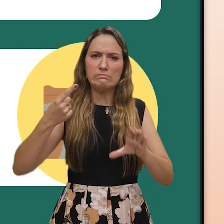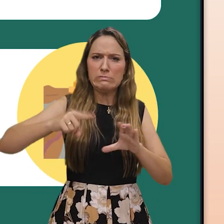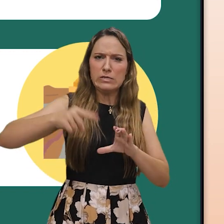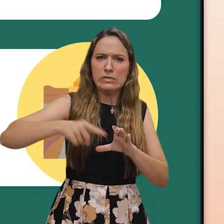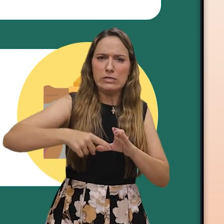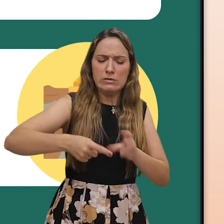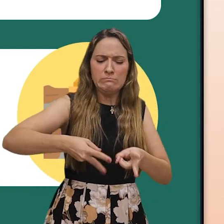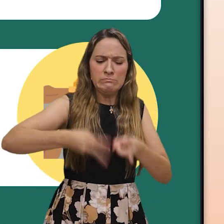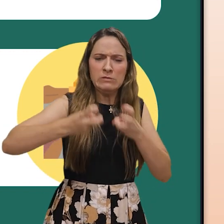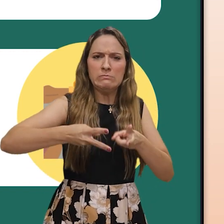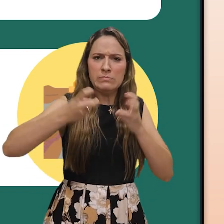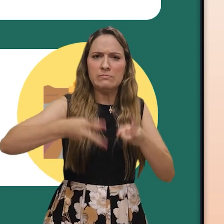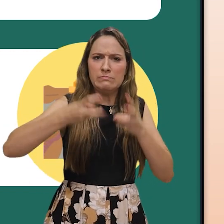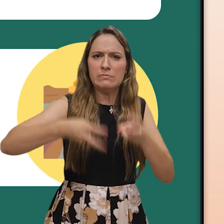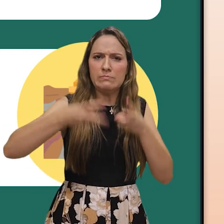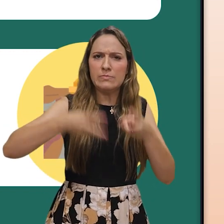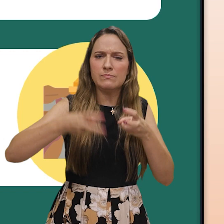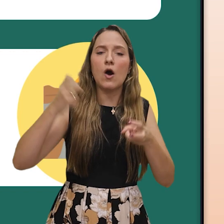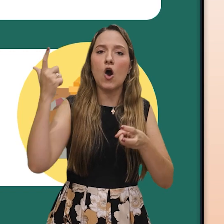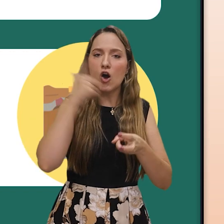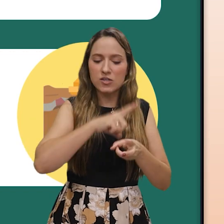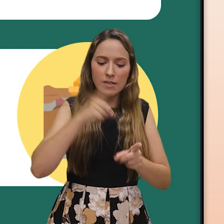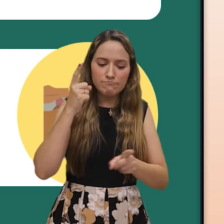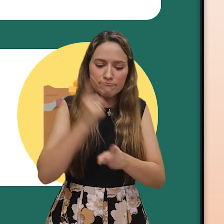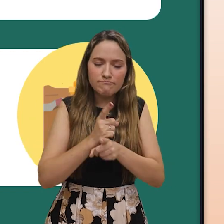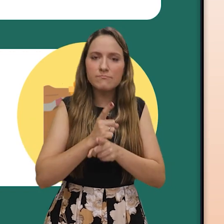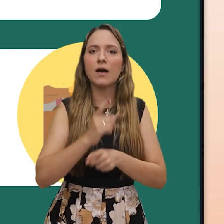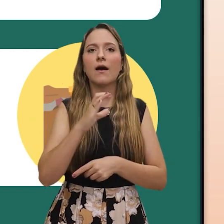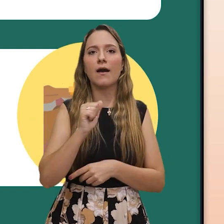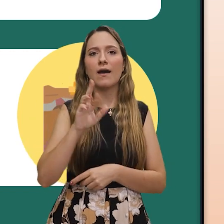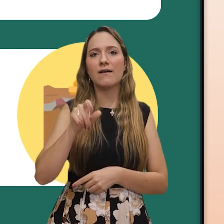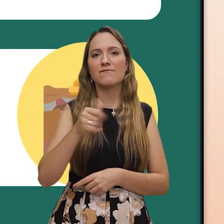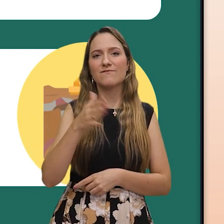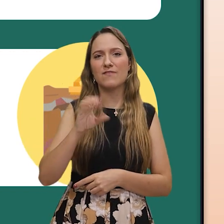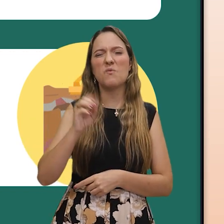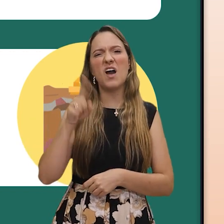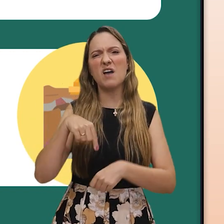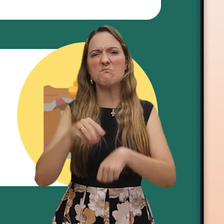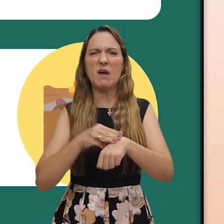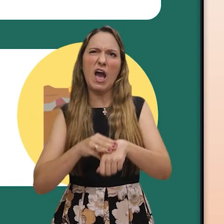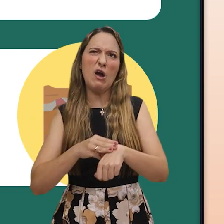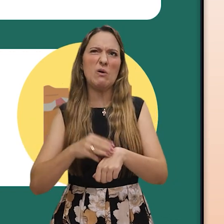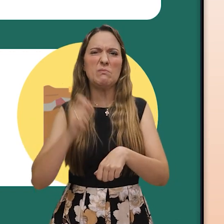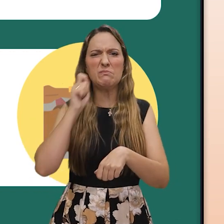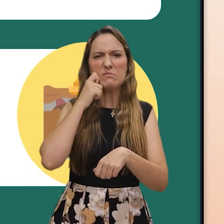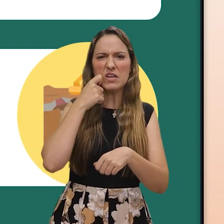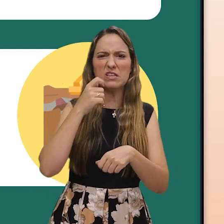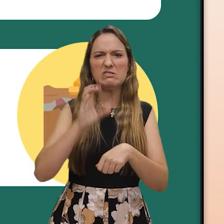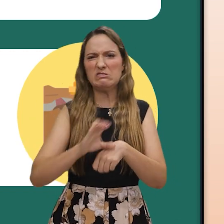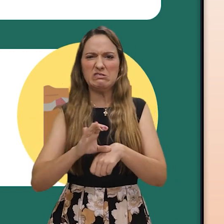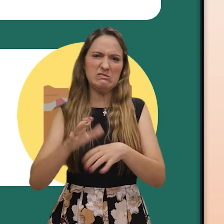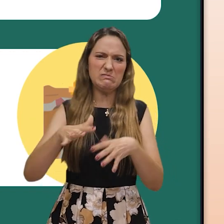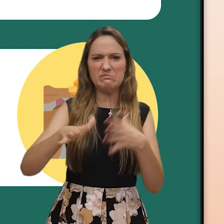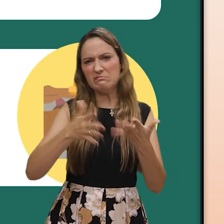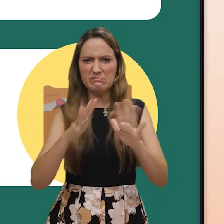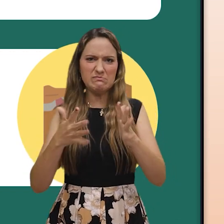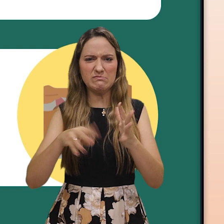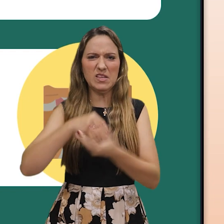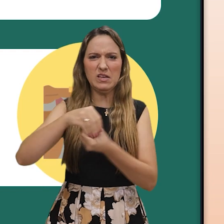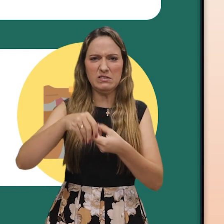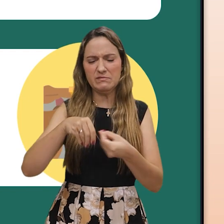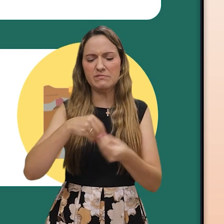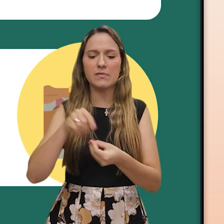subsolo. Nós queimamos esse carvão mineral, que é uma rocha marrom ou preta ou acinzentada,